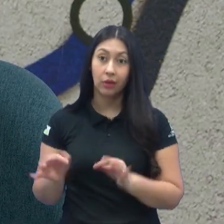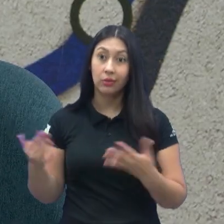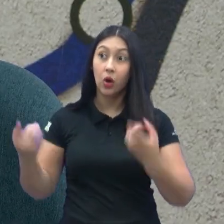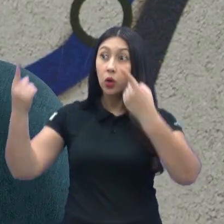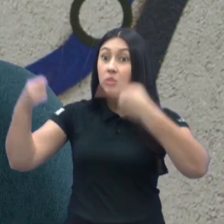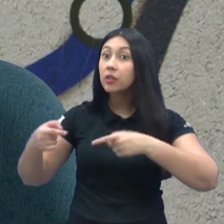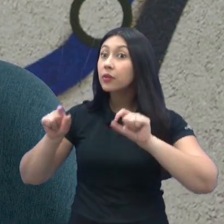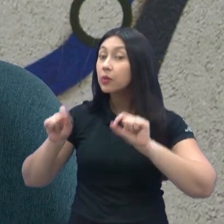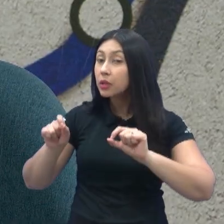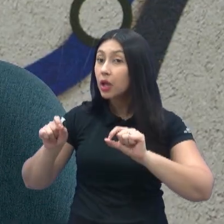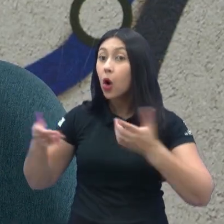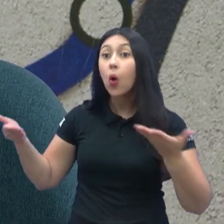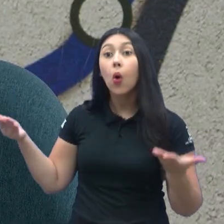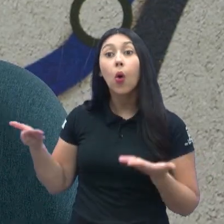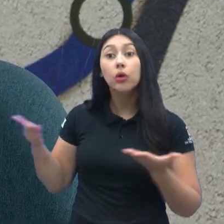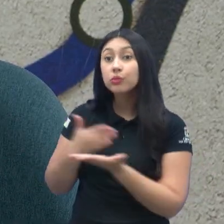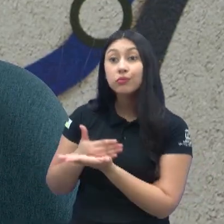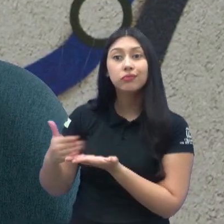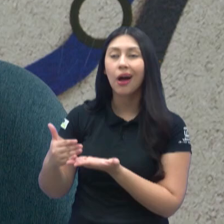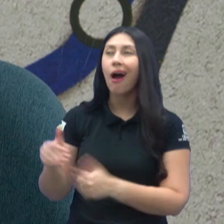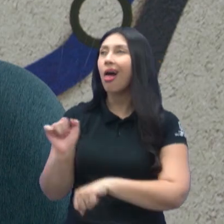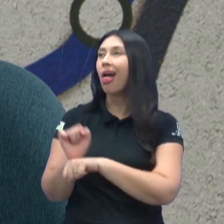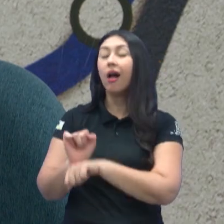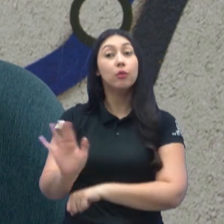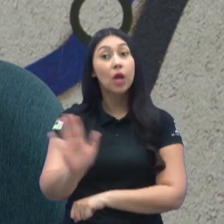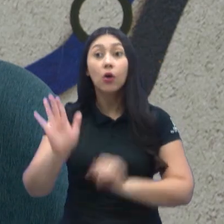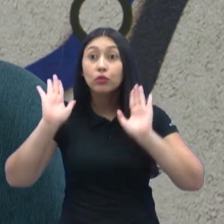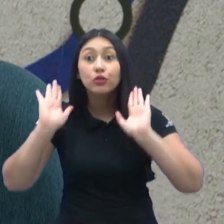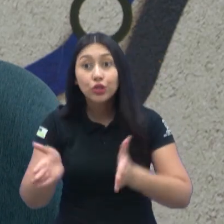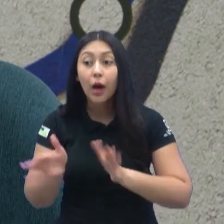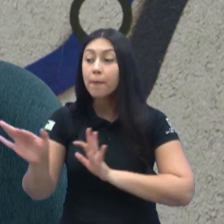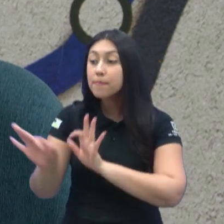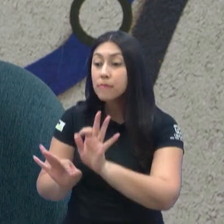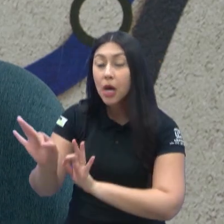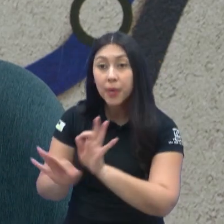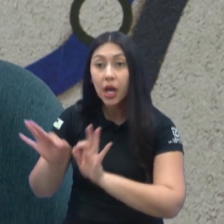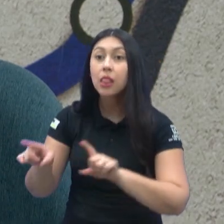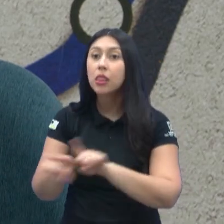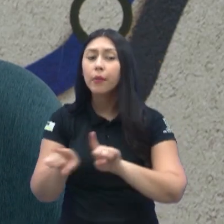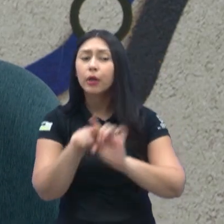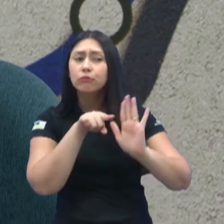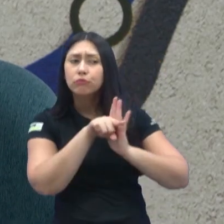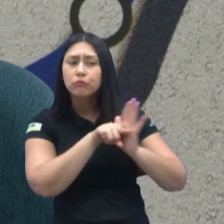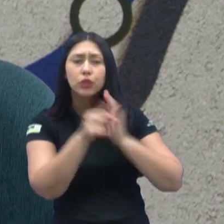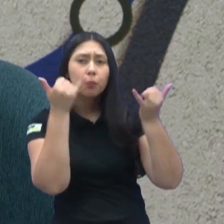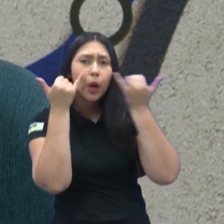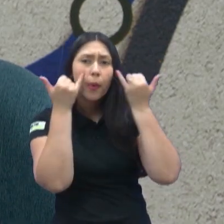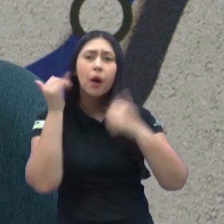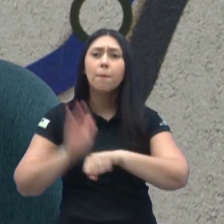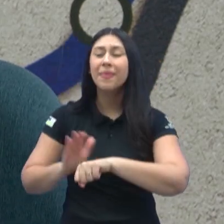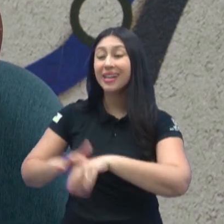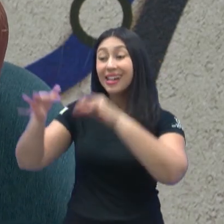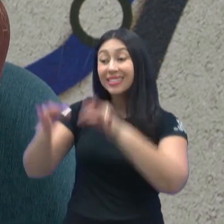é começar hoje, não deixar para amanhã e saber procurar informação para poder fazer isso da forma correta e da melhor